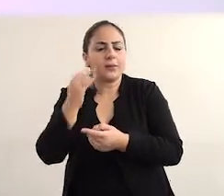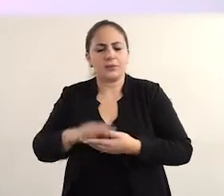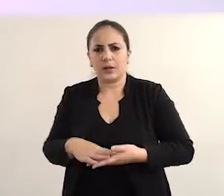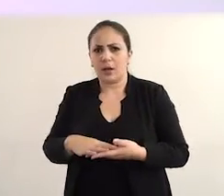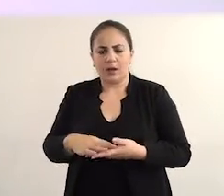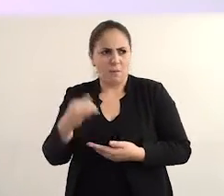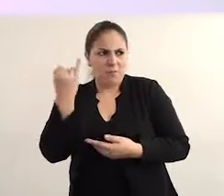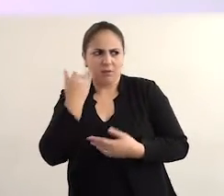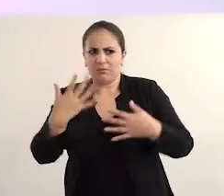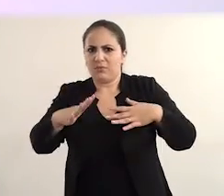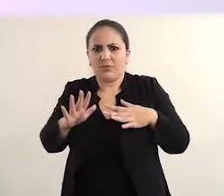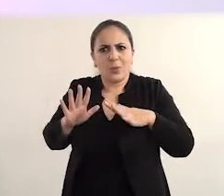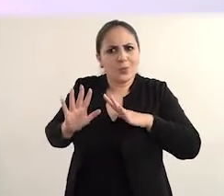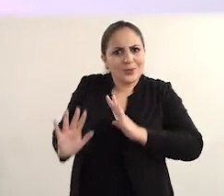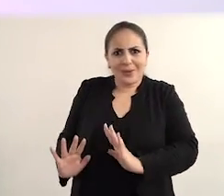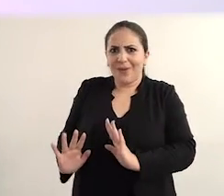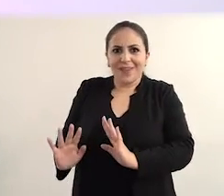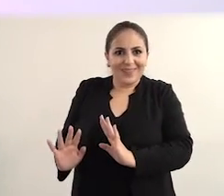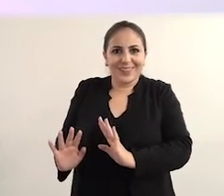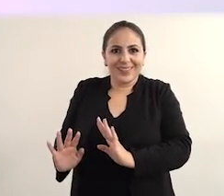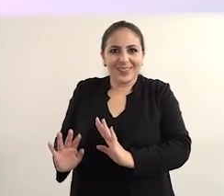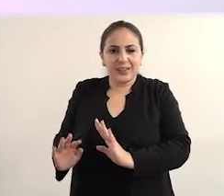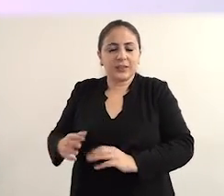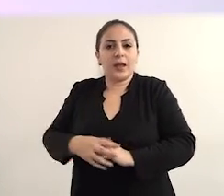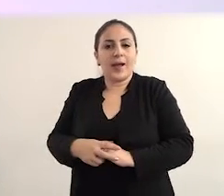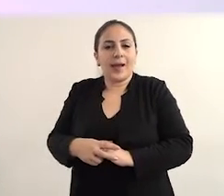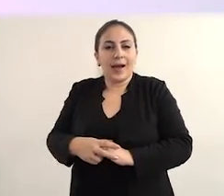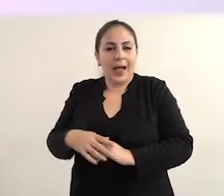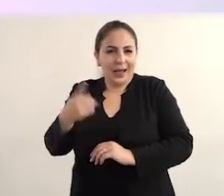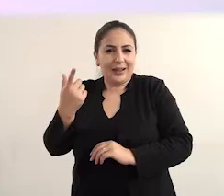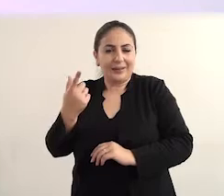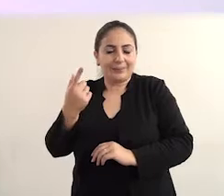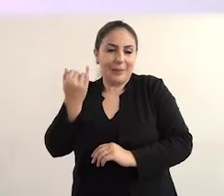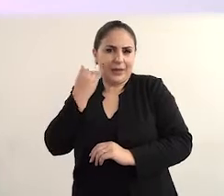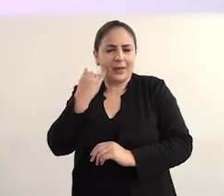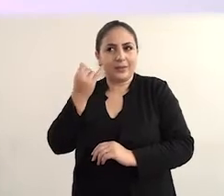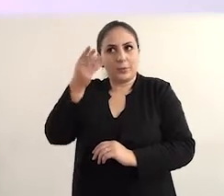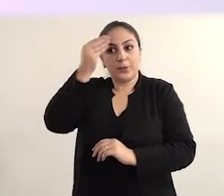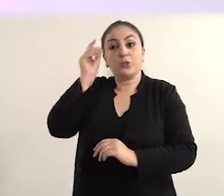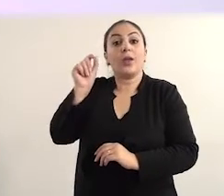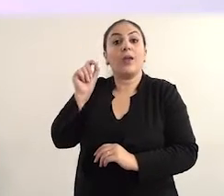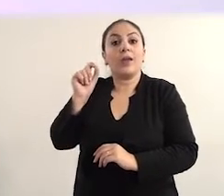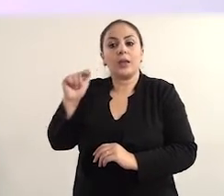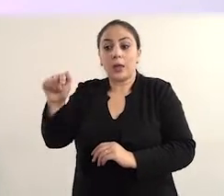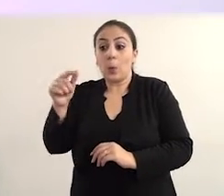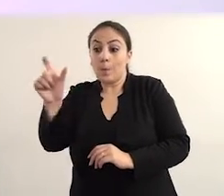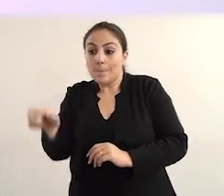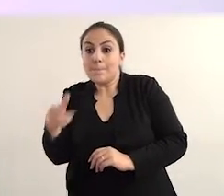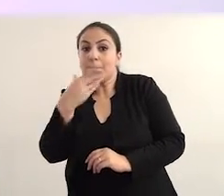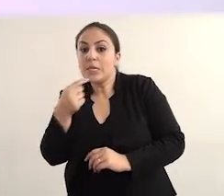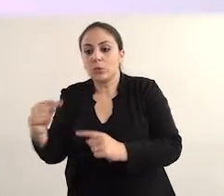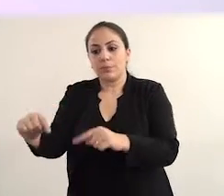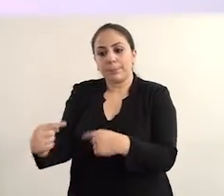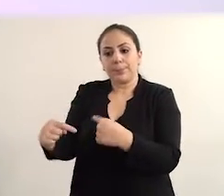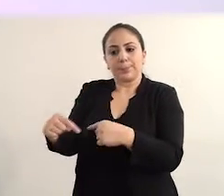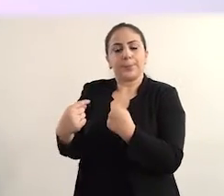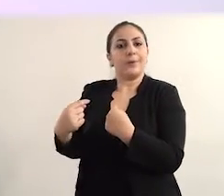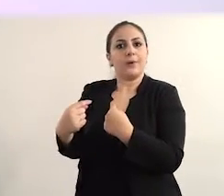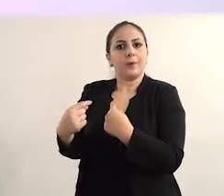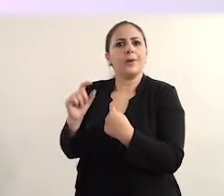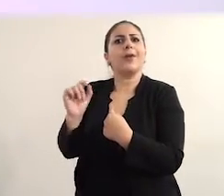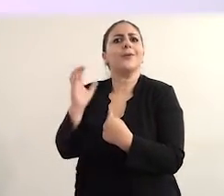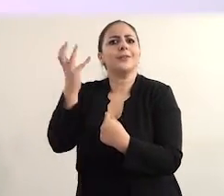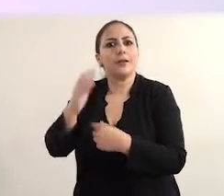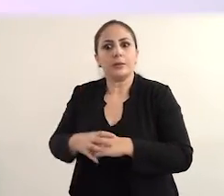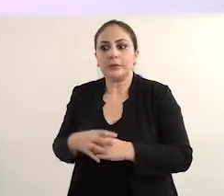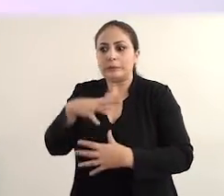gostou daquilo, né? E ela entendia que ele estava provocando ela. E, enfim, criou uma confusão aquela história, que